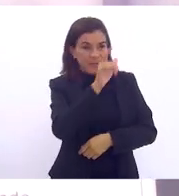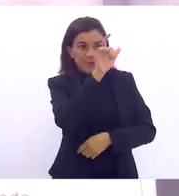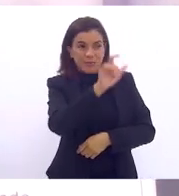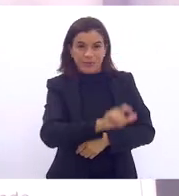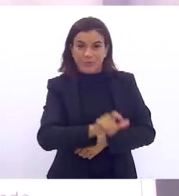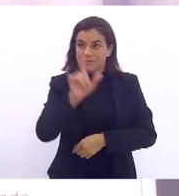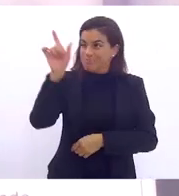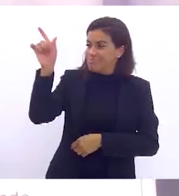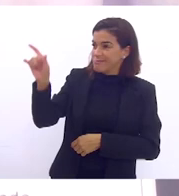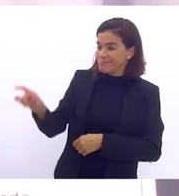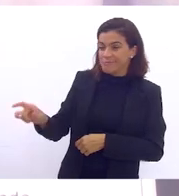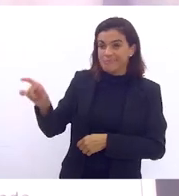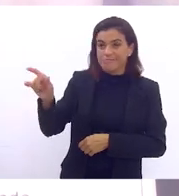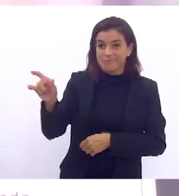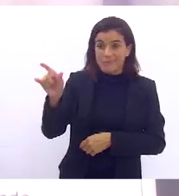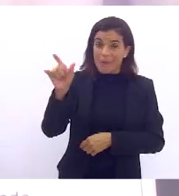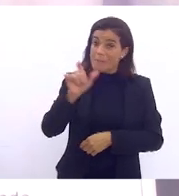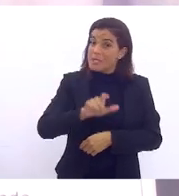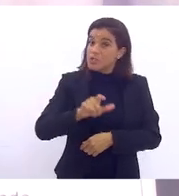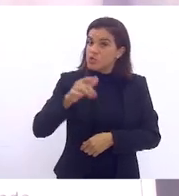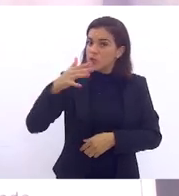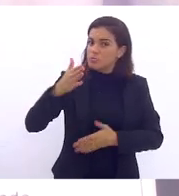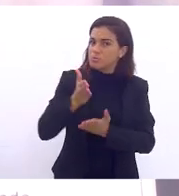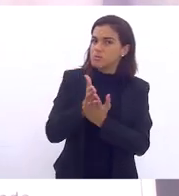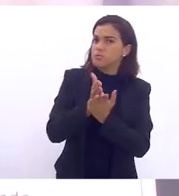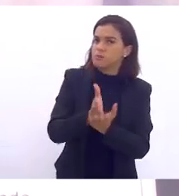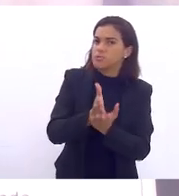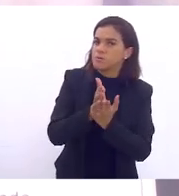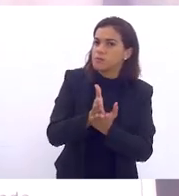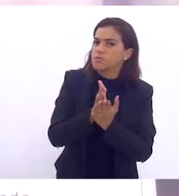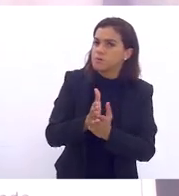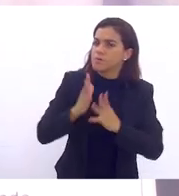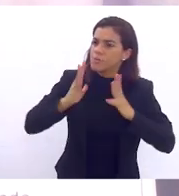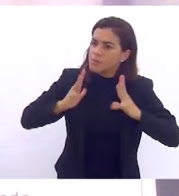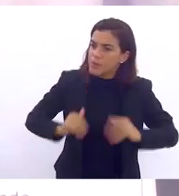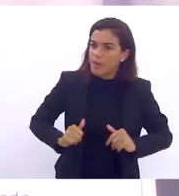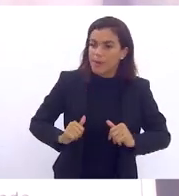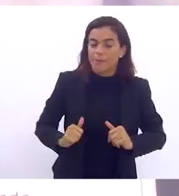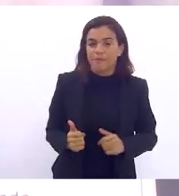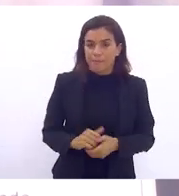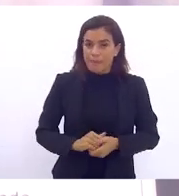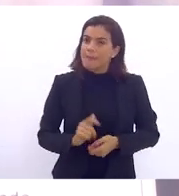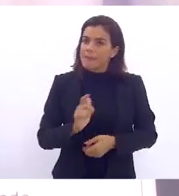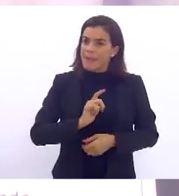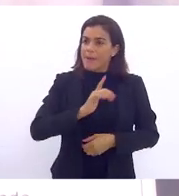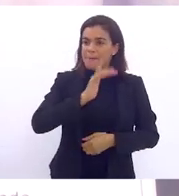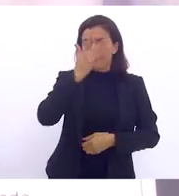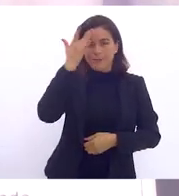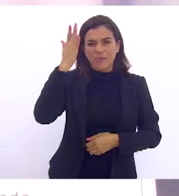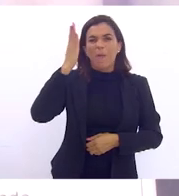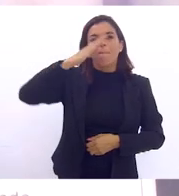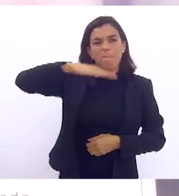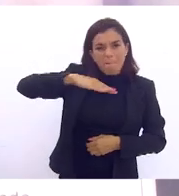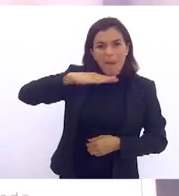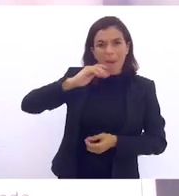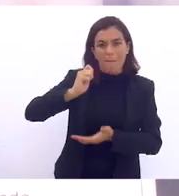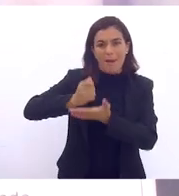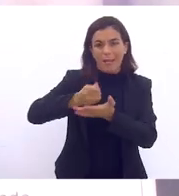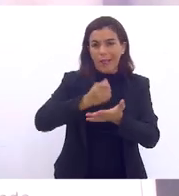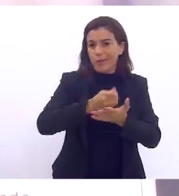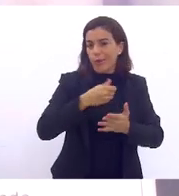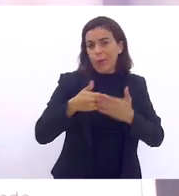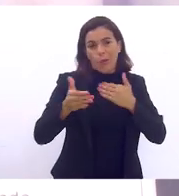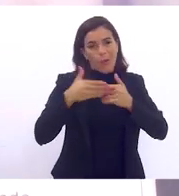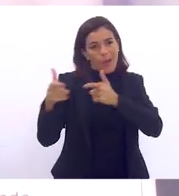que vão pensar pessoas idôneas claro como o doutor ressaltou existem pessoas que são mal pagadoras em qualquer lugar do mundo